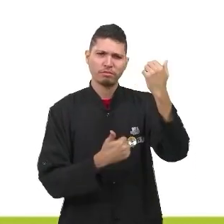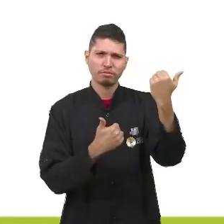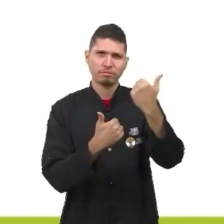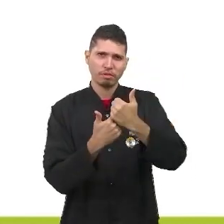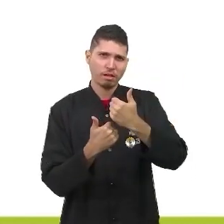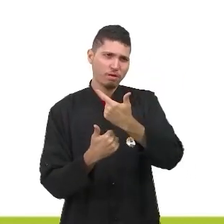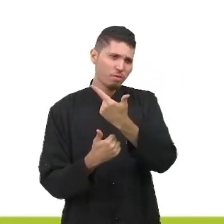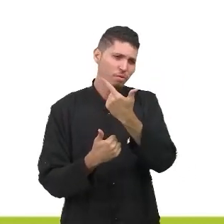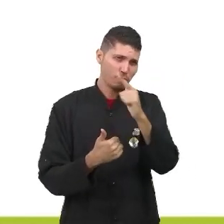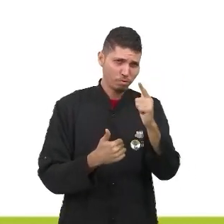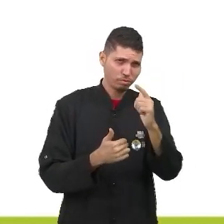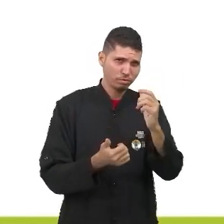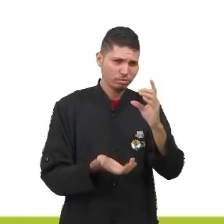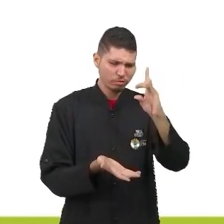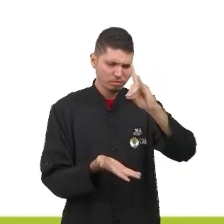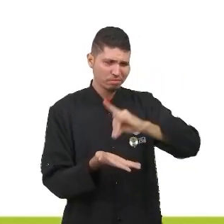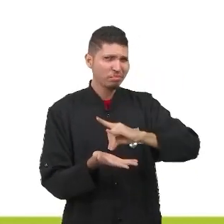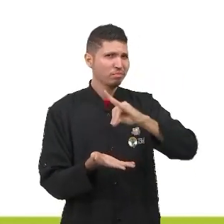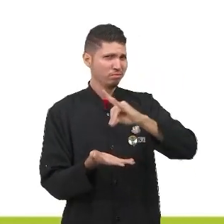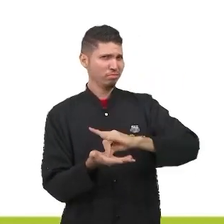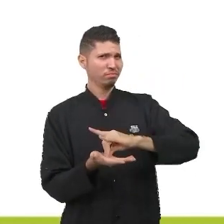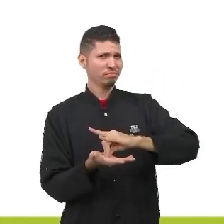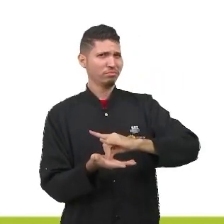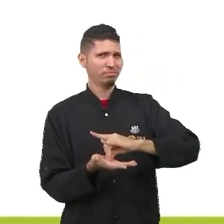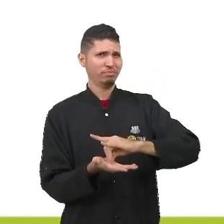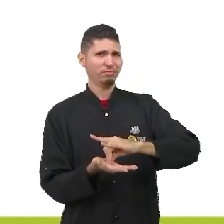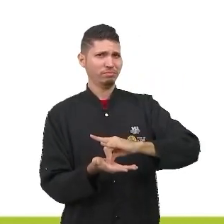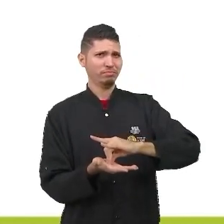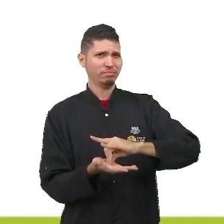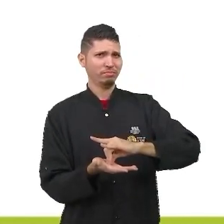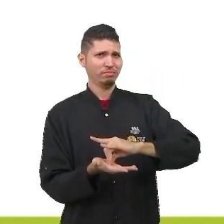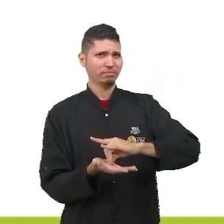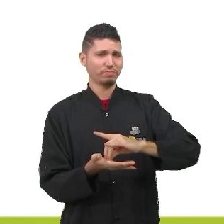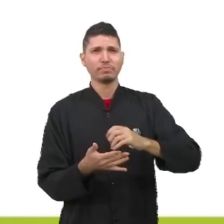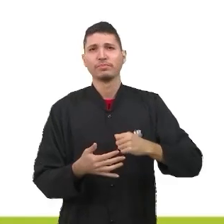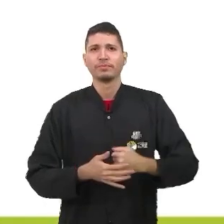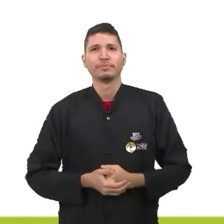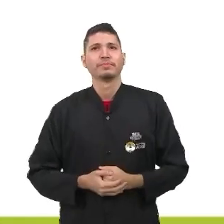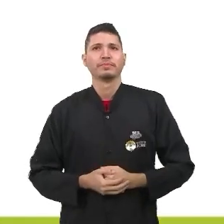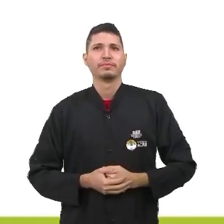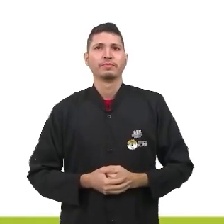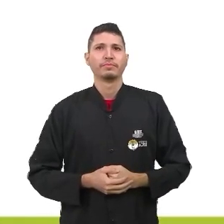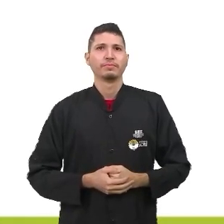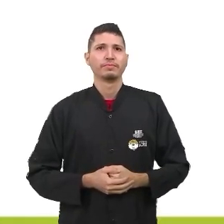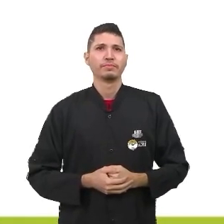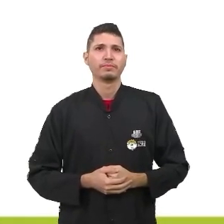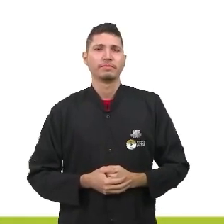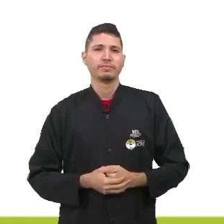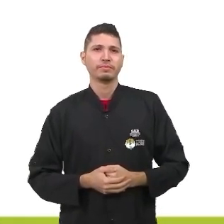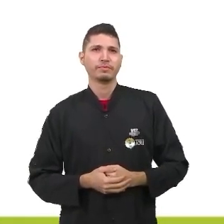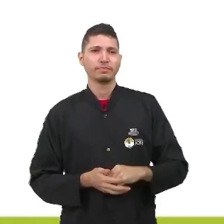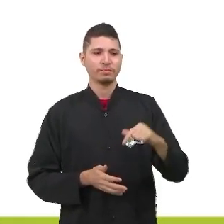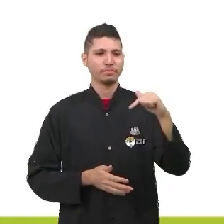outras originais? Ou será que, por exemplo, esse 7, né?